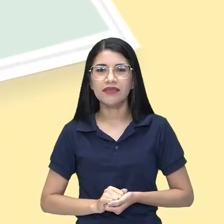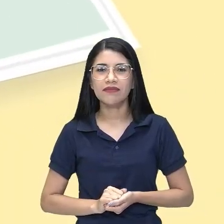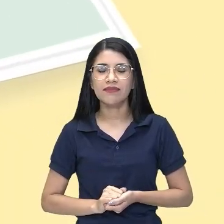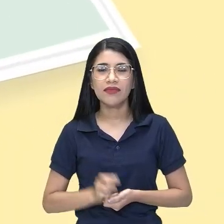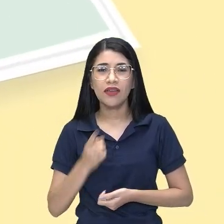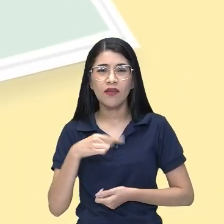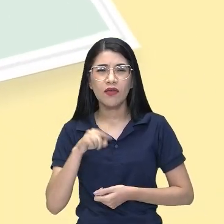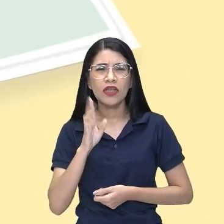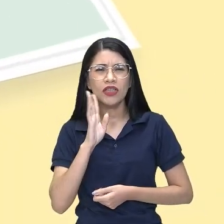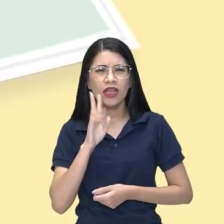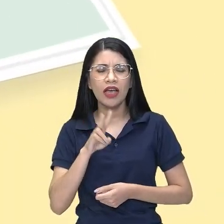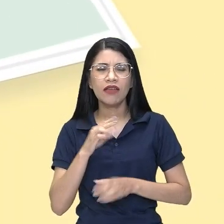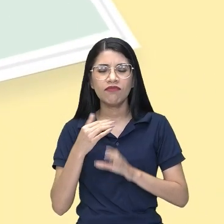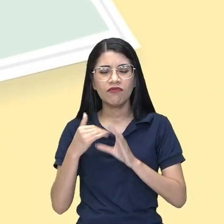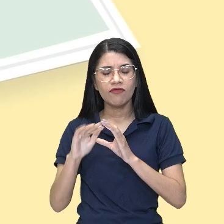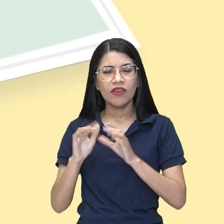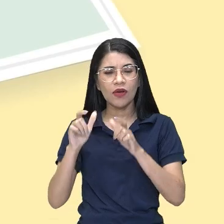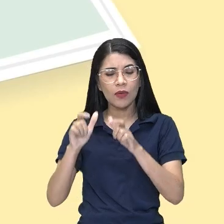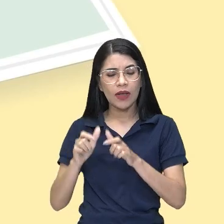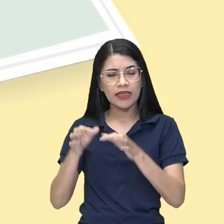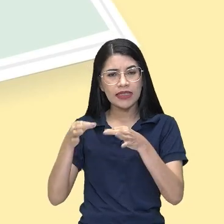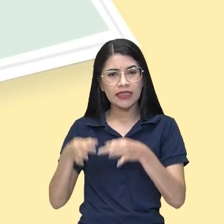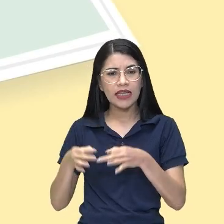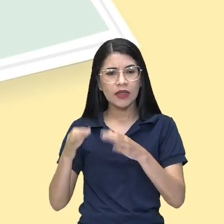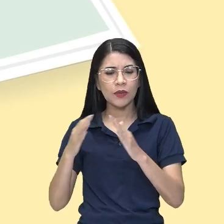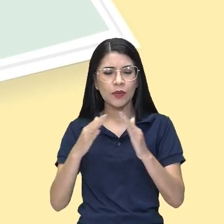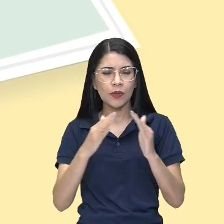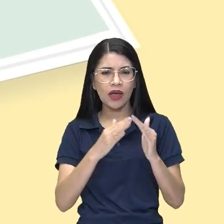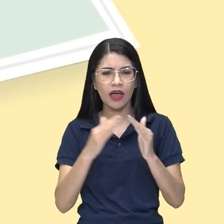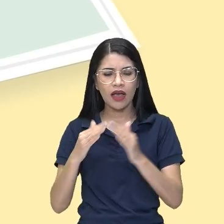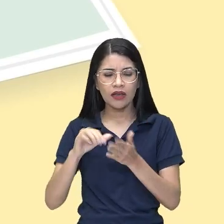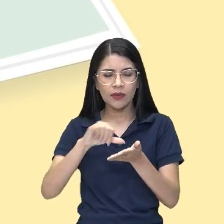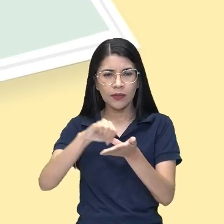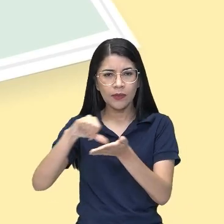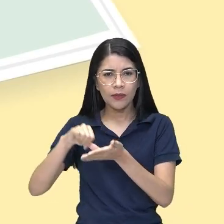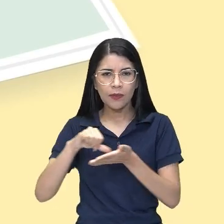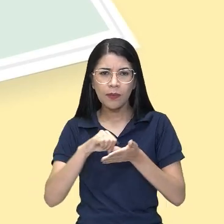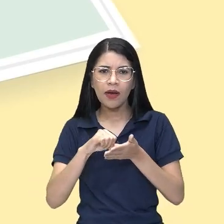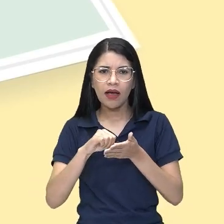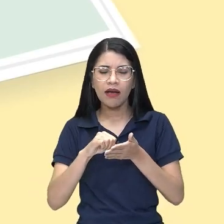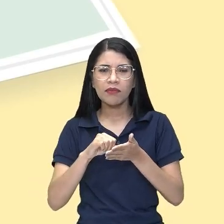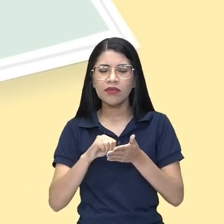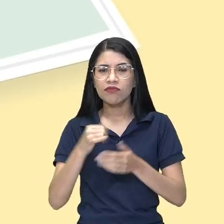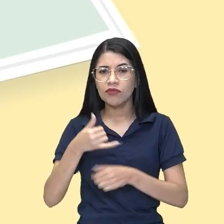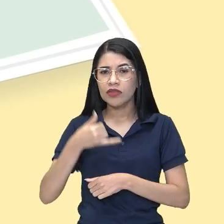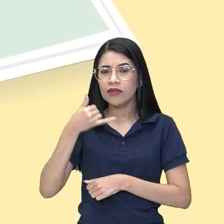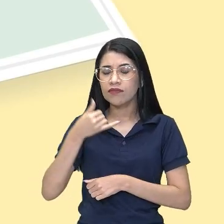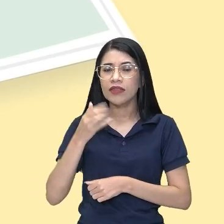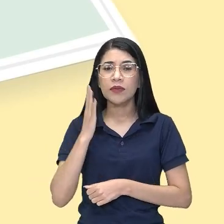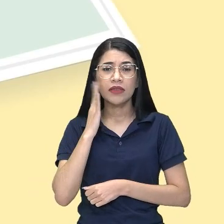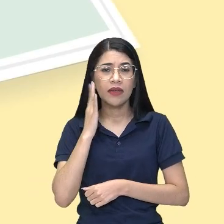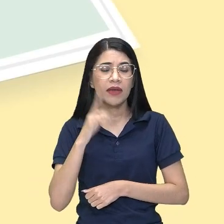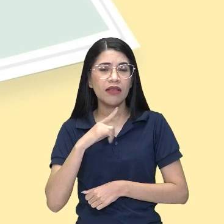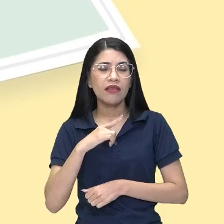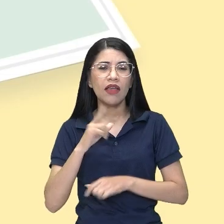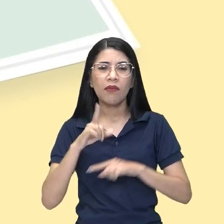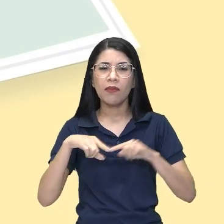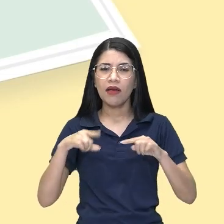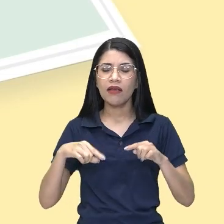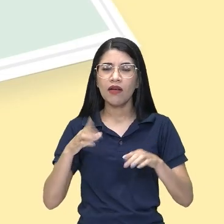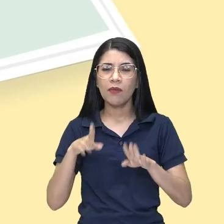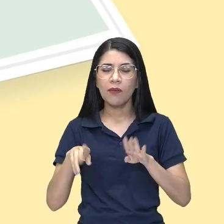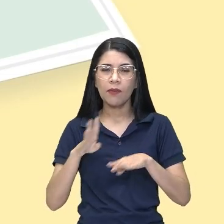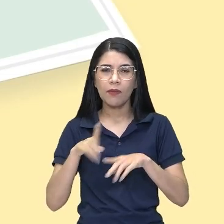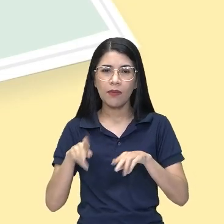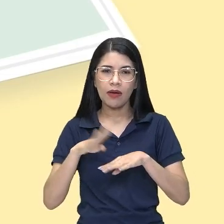Você já quis dar um endereço exato para qualquer lugar num mapa ou numa tela? Pois saiba que existe uma ferramenta matemática